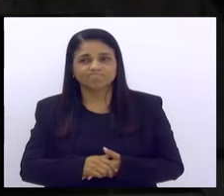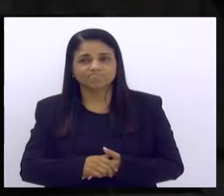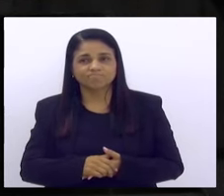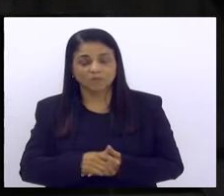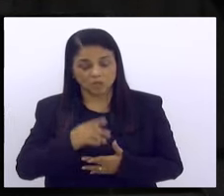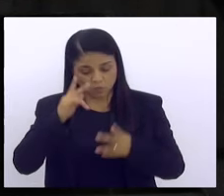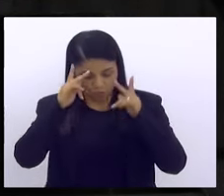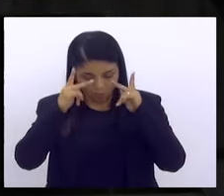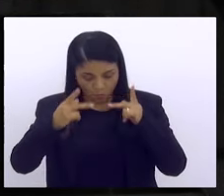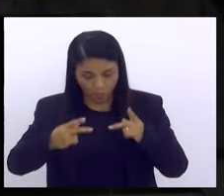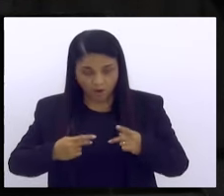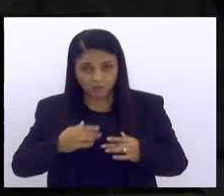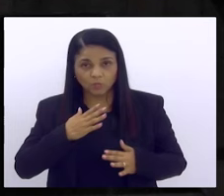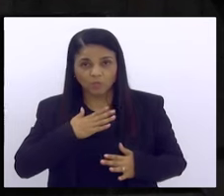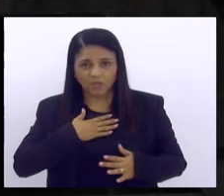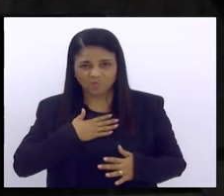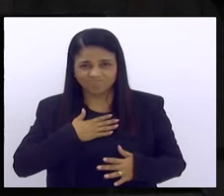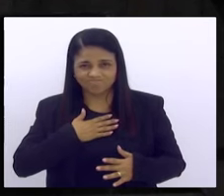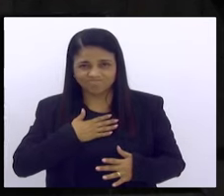ser humano,